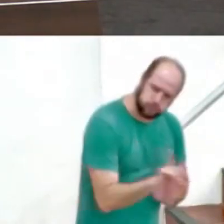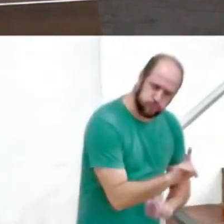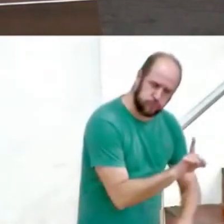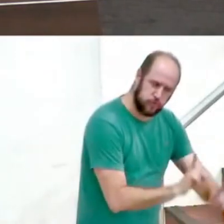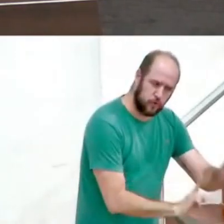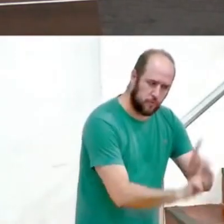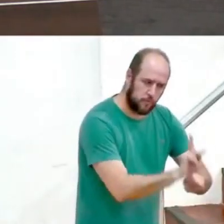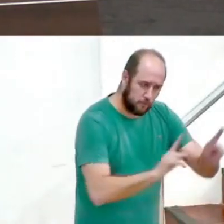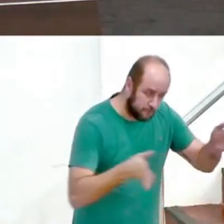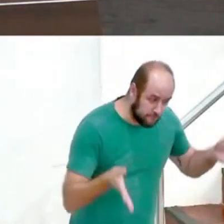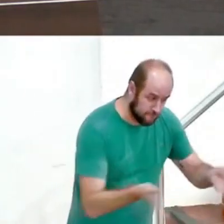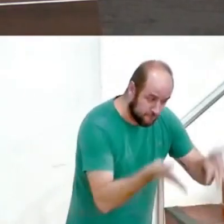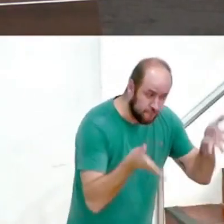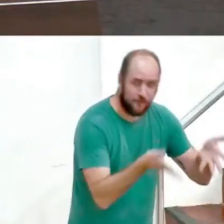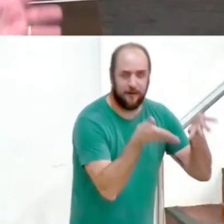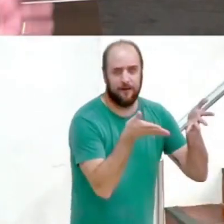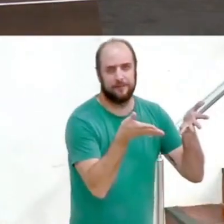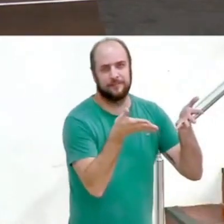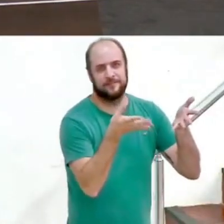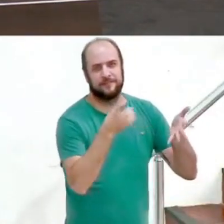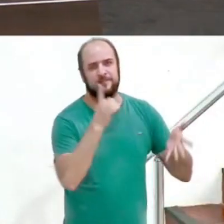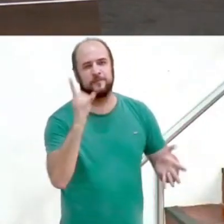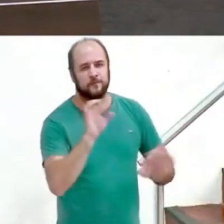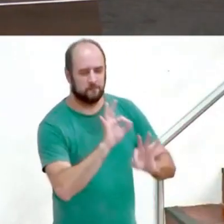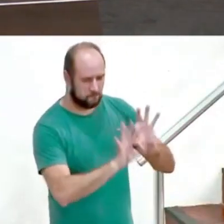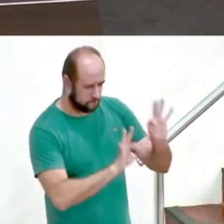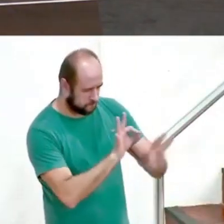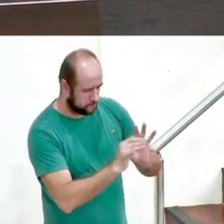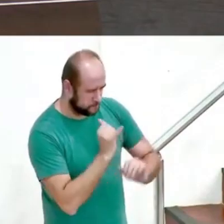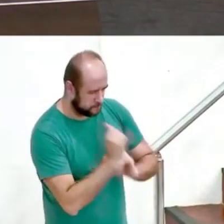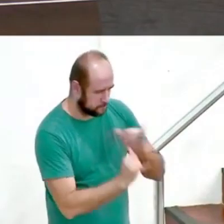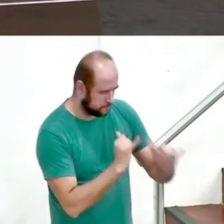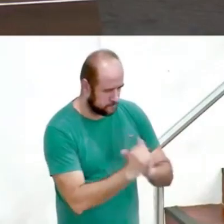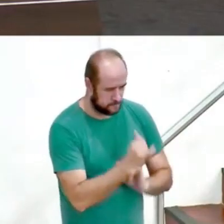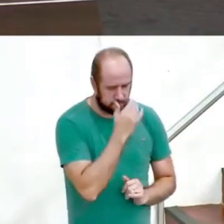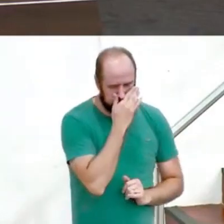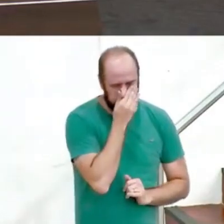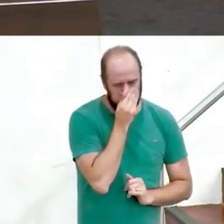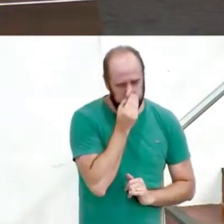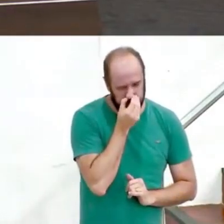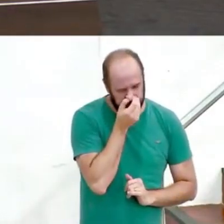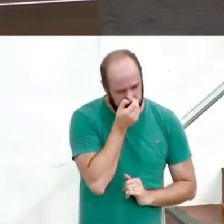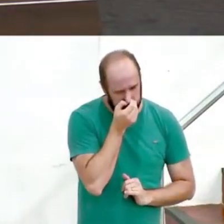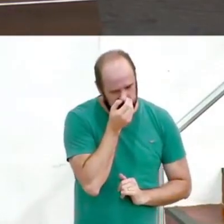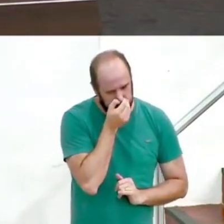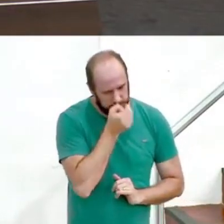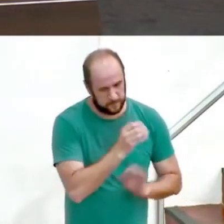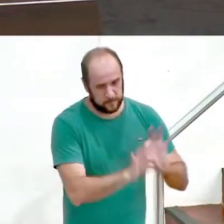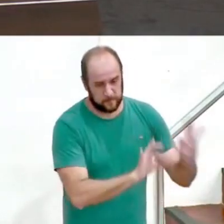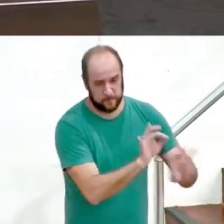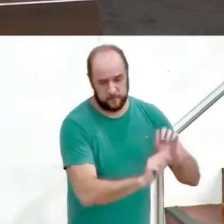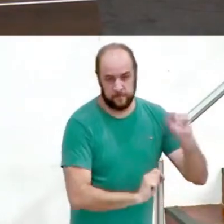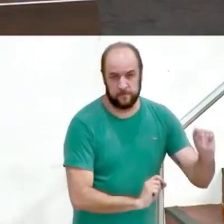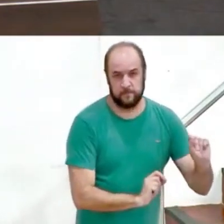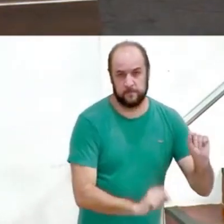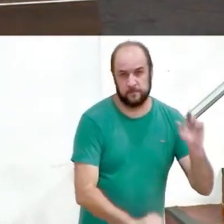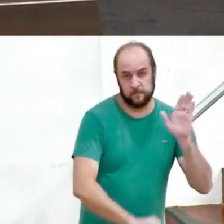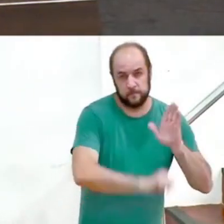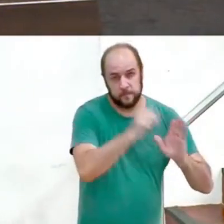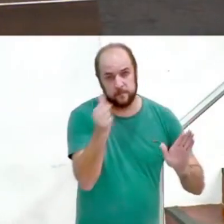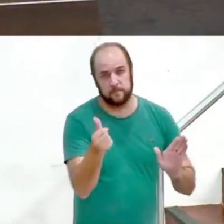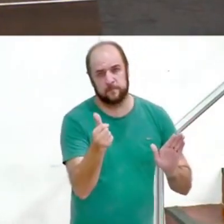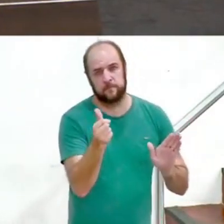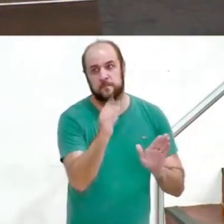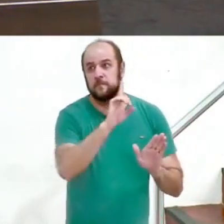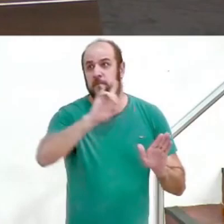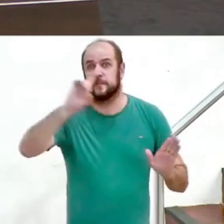para encorajá-los. O Senhor dá algumas razões a eles, e as razões são, em primeiro lugar,